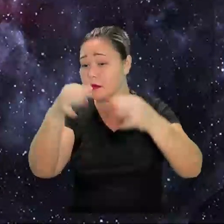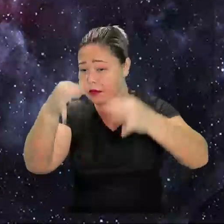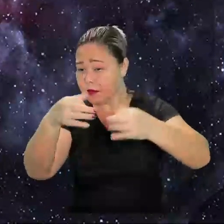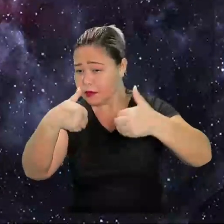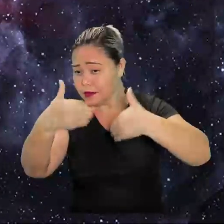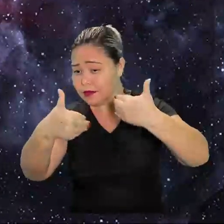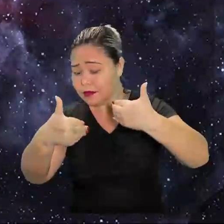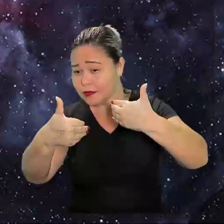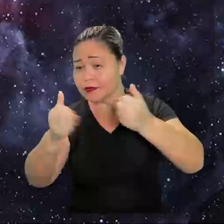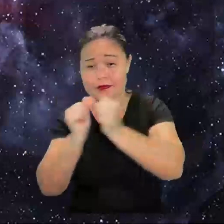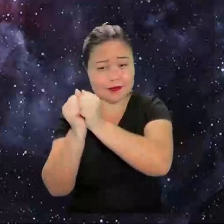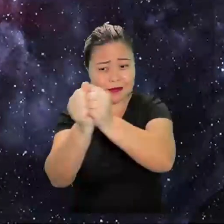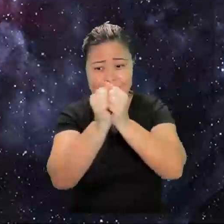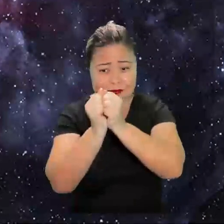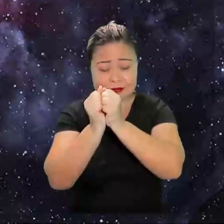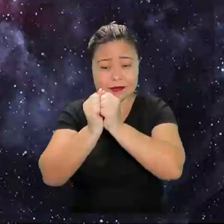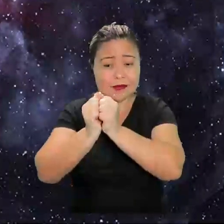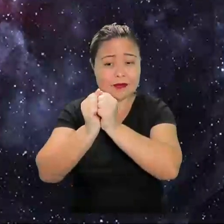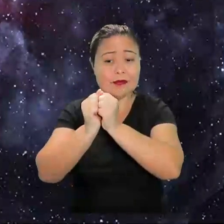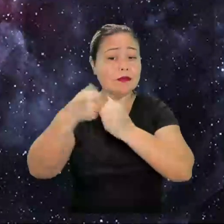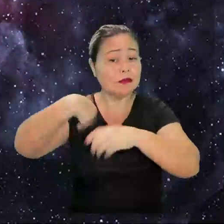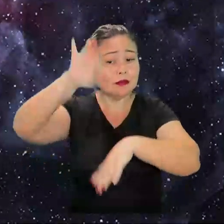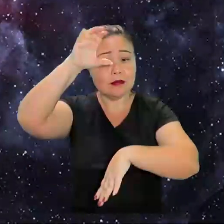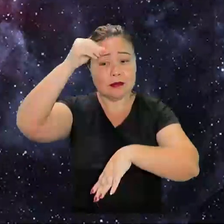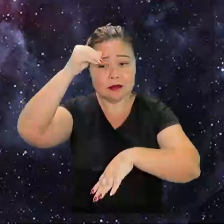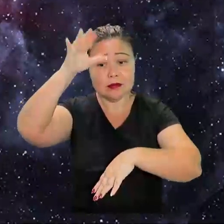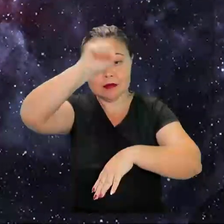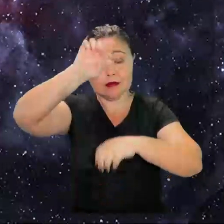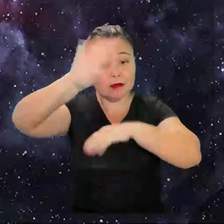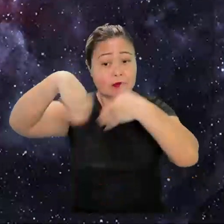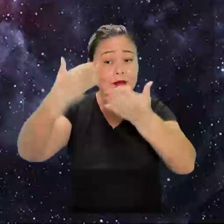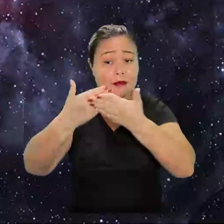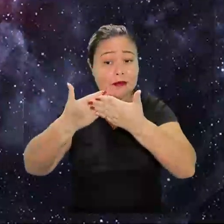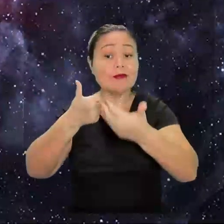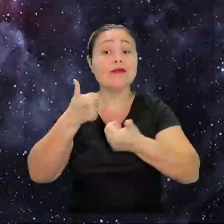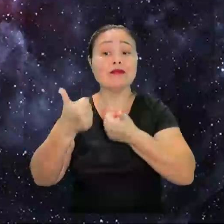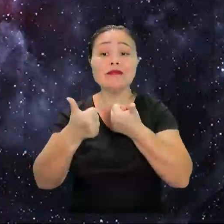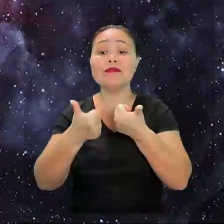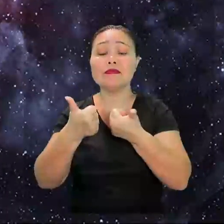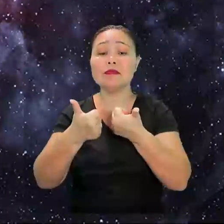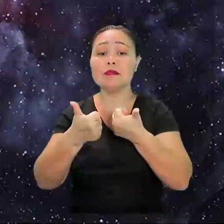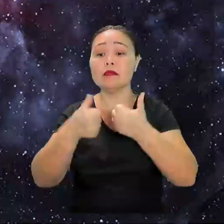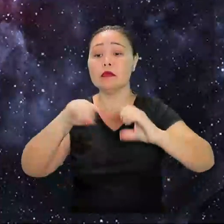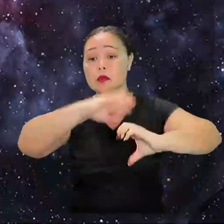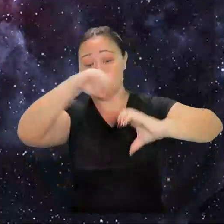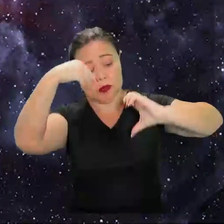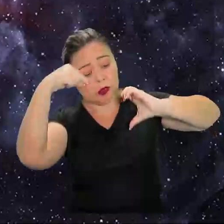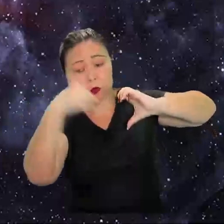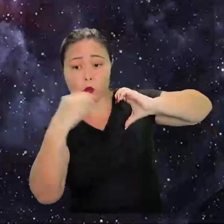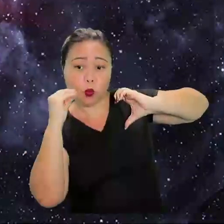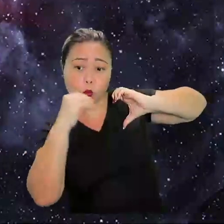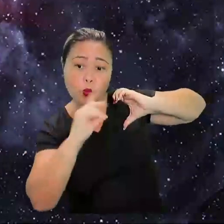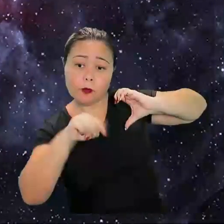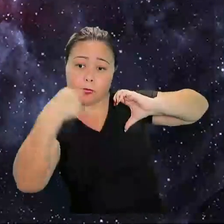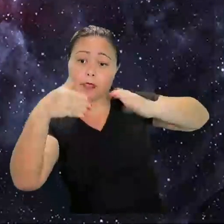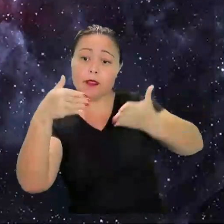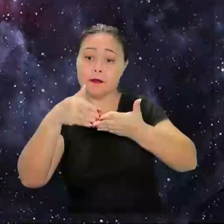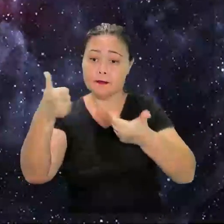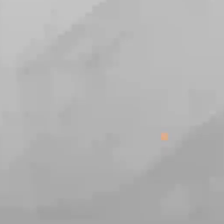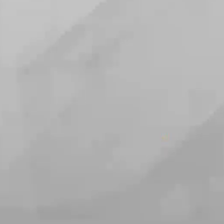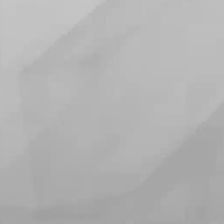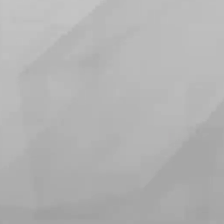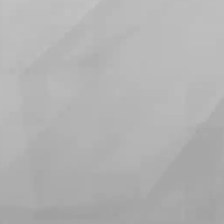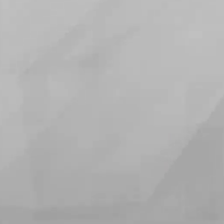até aí? Vamos junto para mais aprendizado aí na próxima aula? Beleza, então, beijo no coração e até lá!